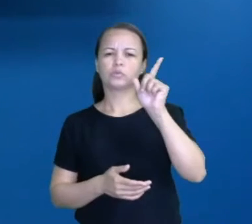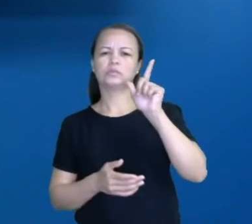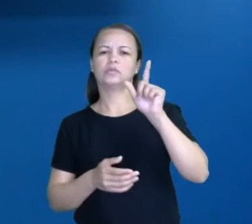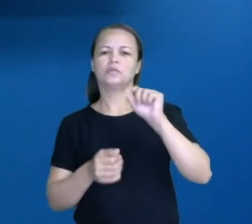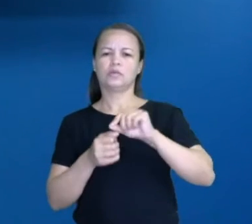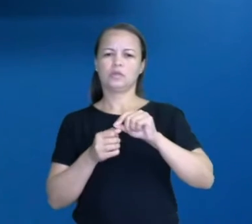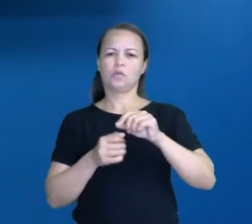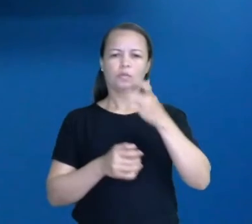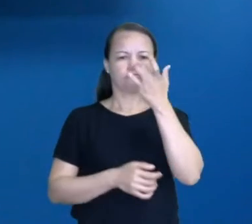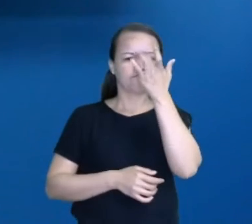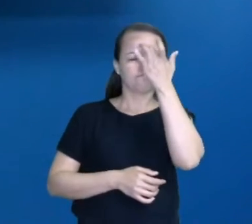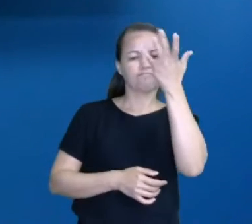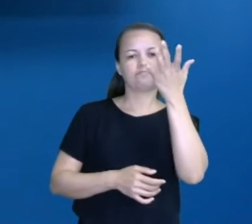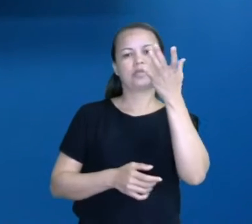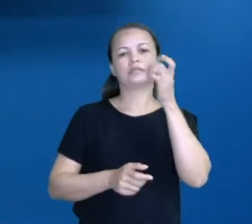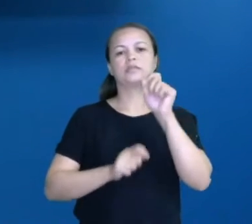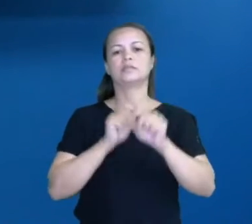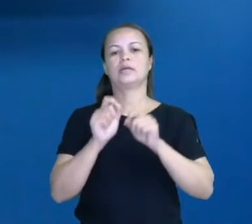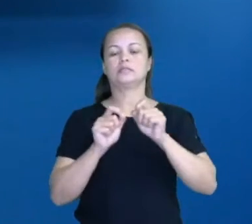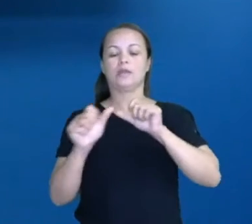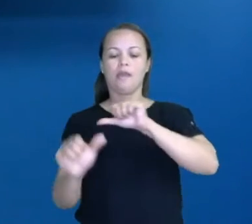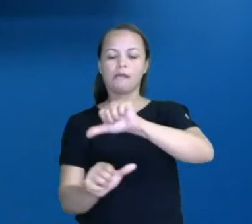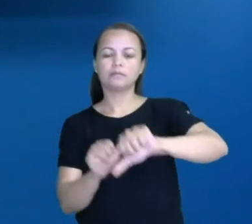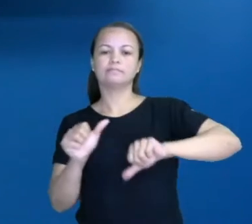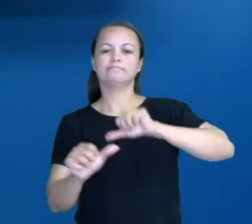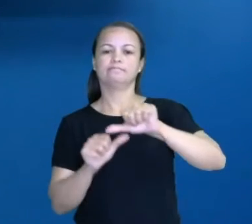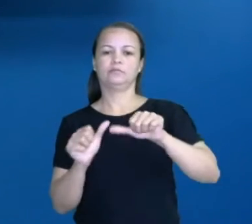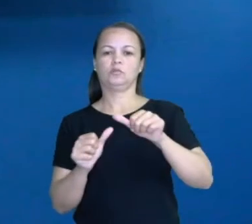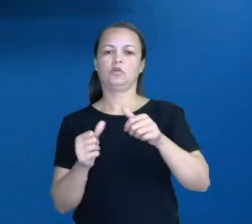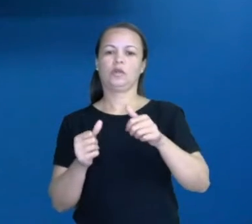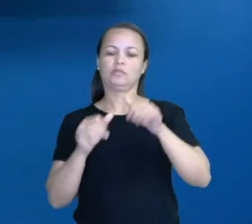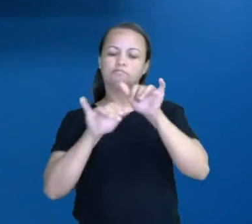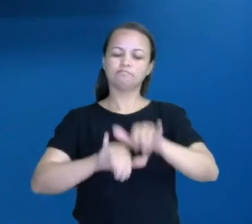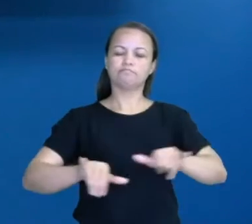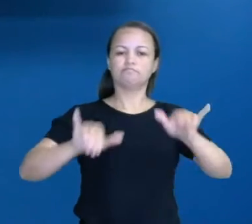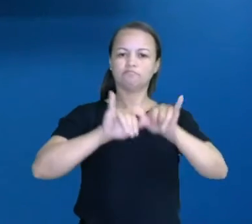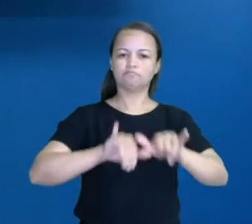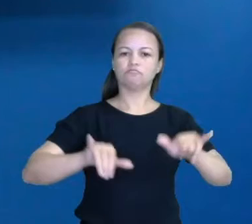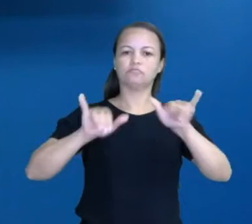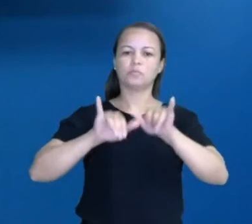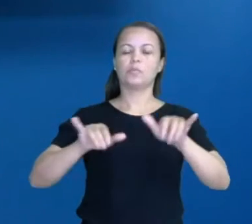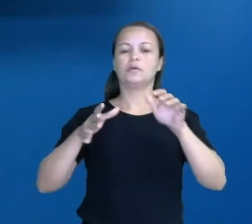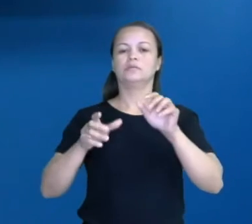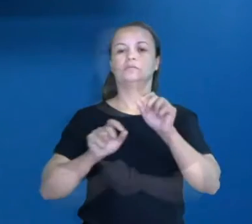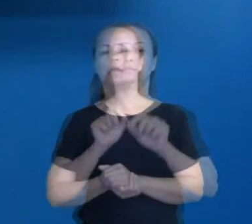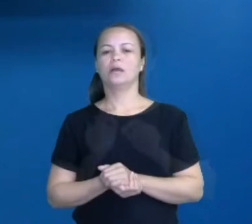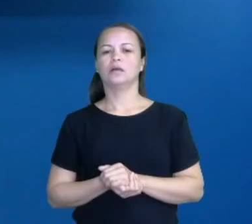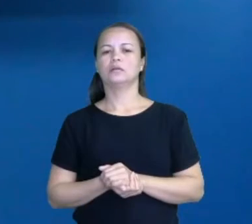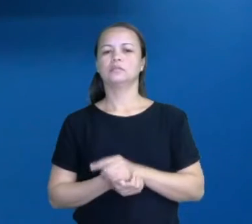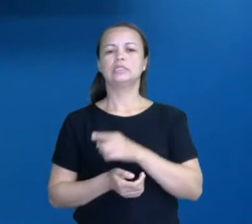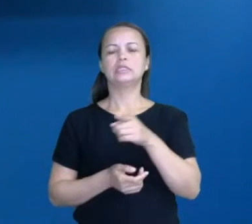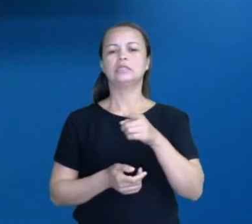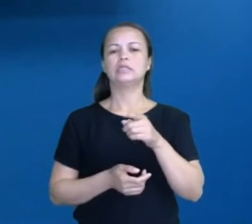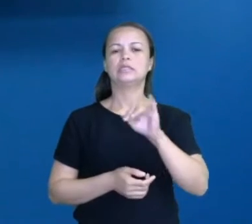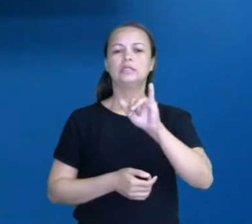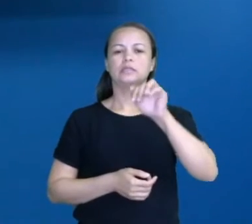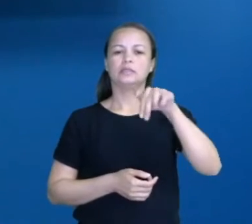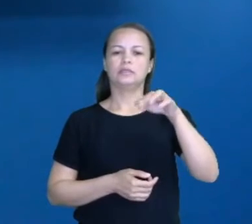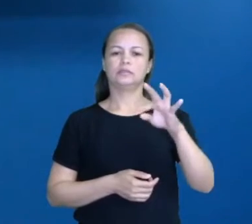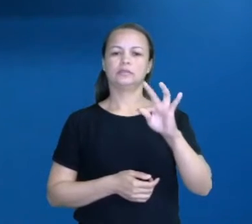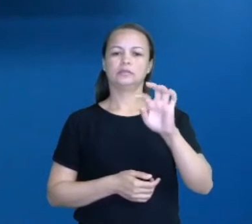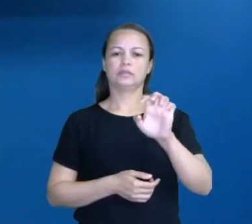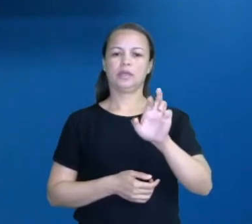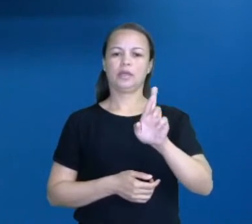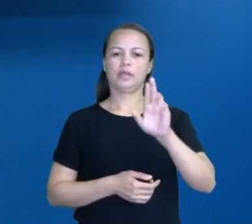facilidade essa troca de informações, de intercâmbio, né,